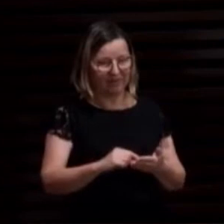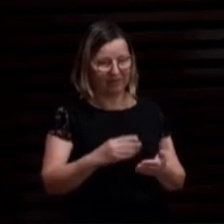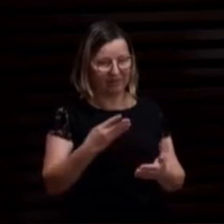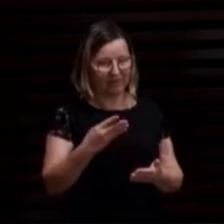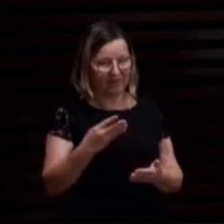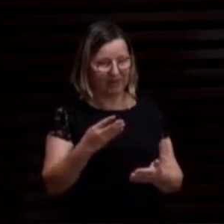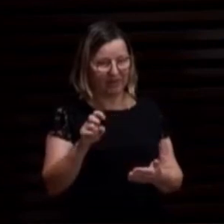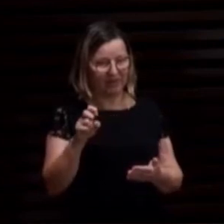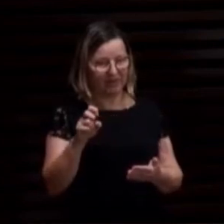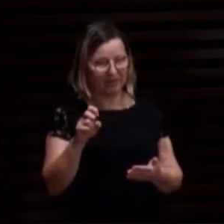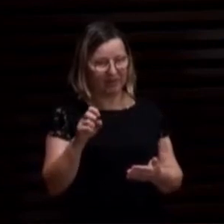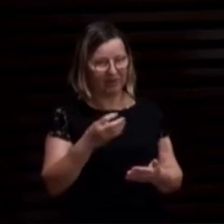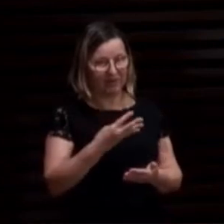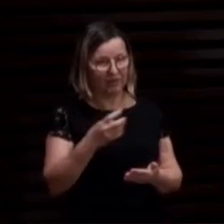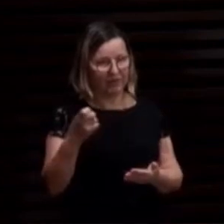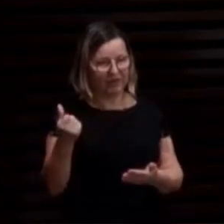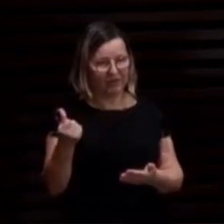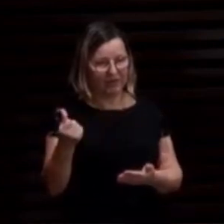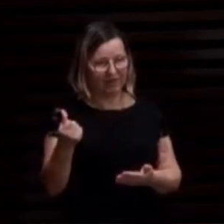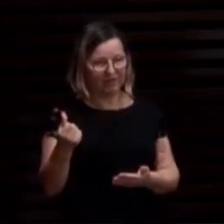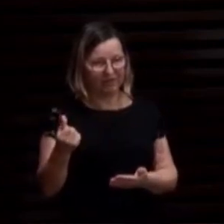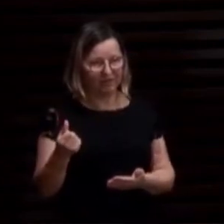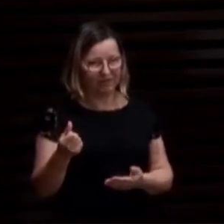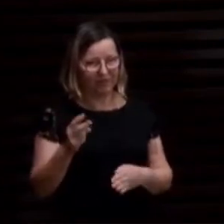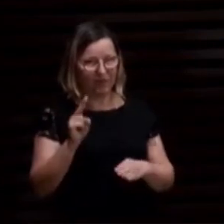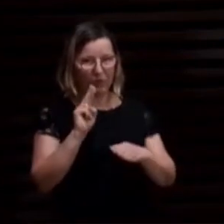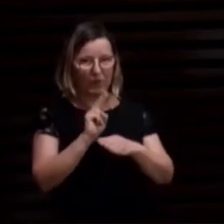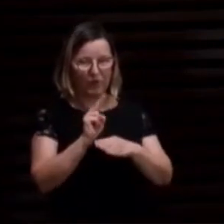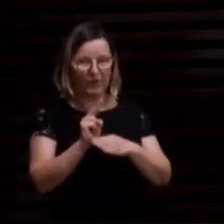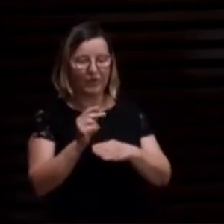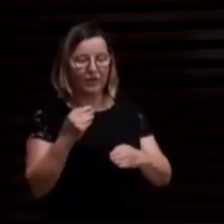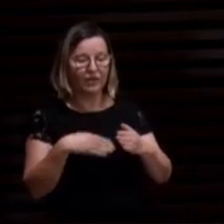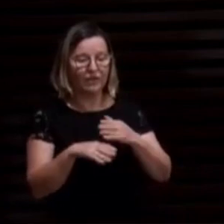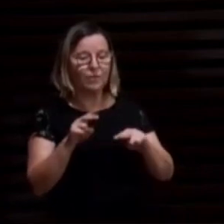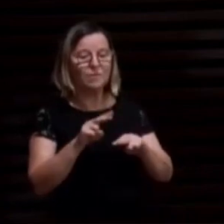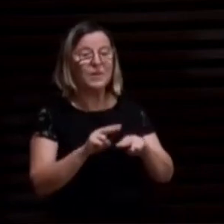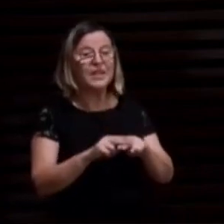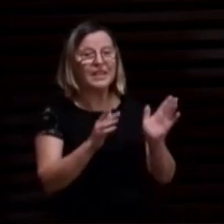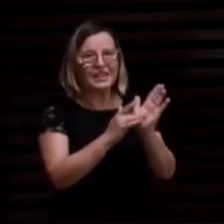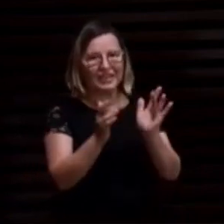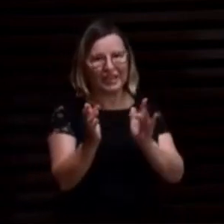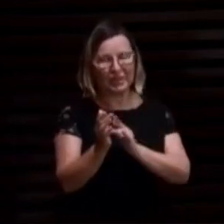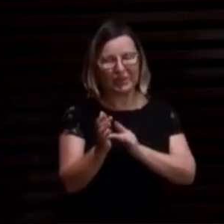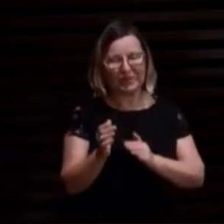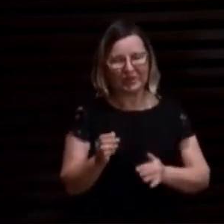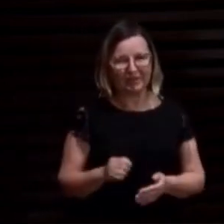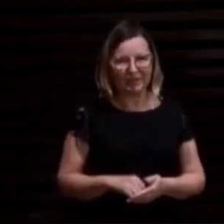e 46, os guardas foram para prender Jesus.